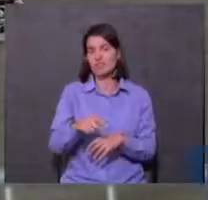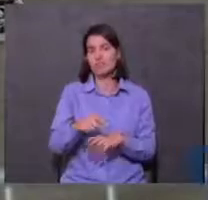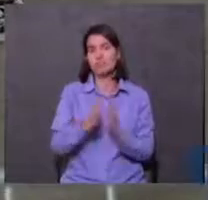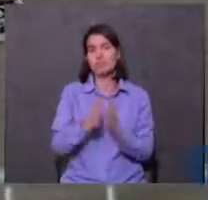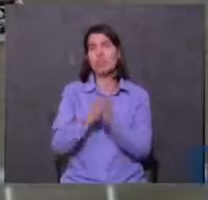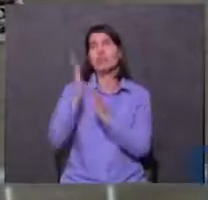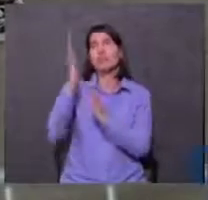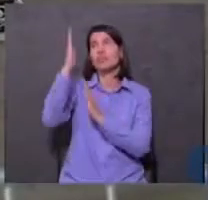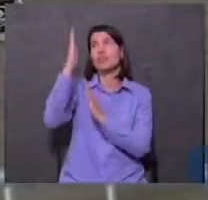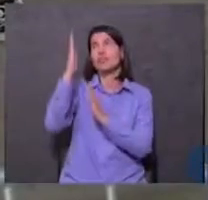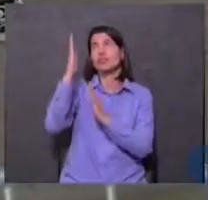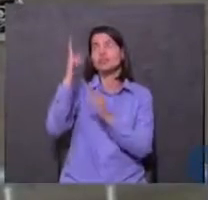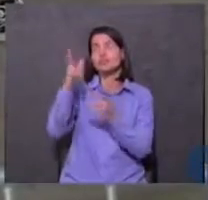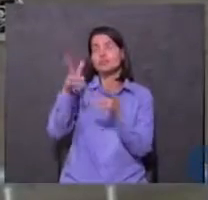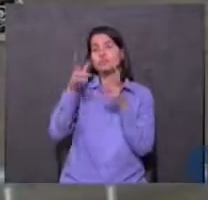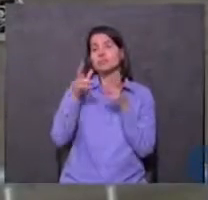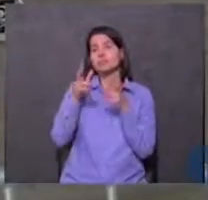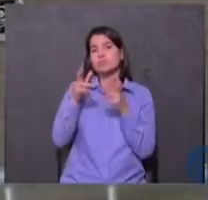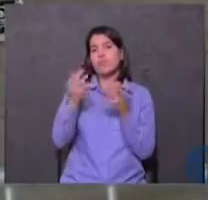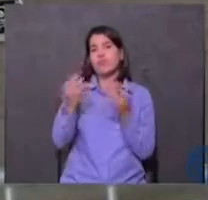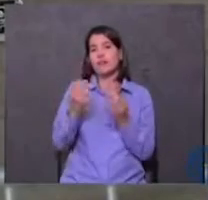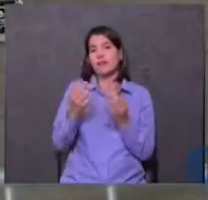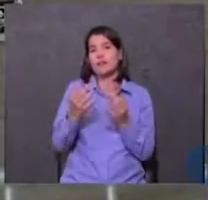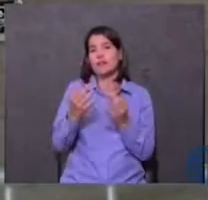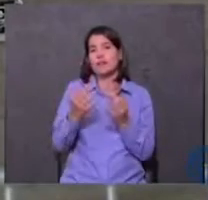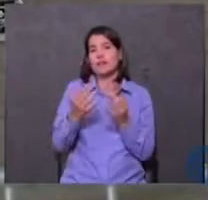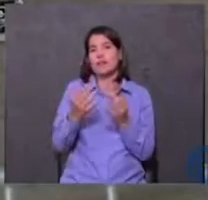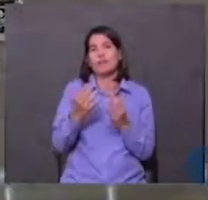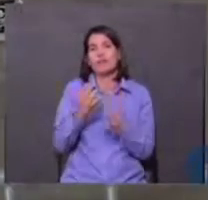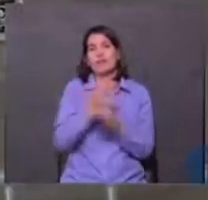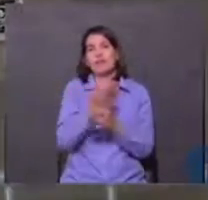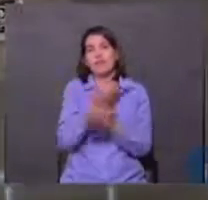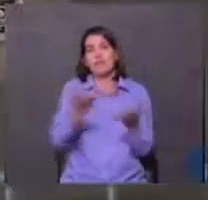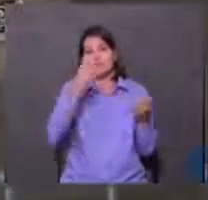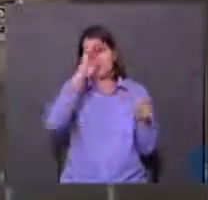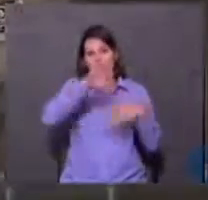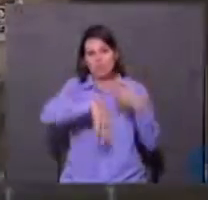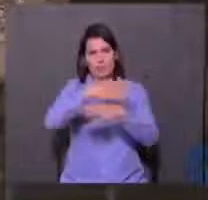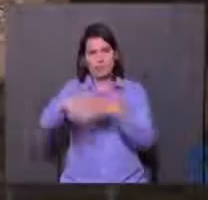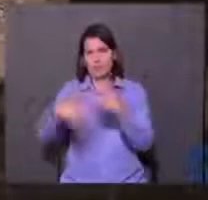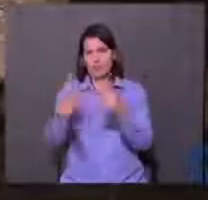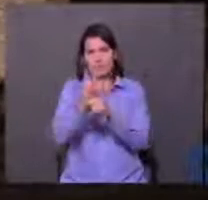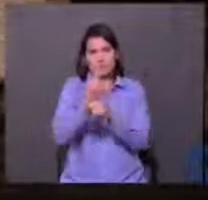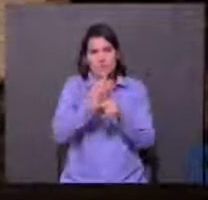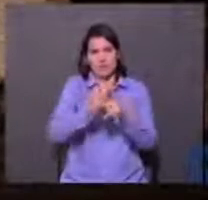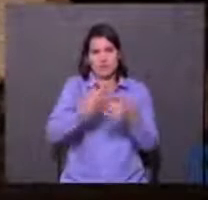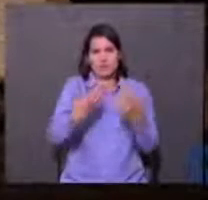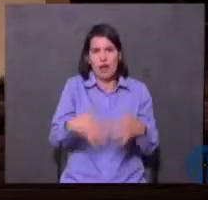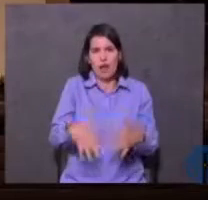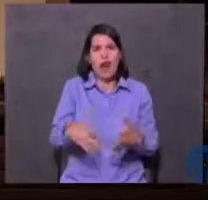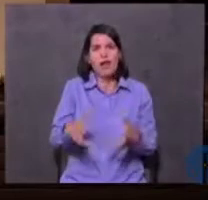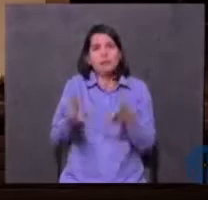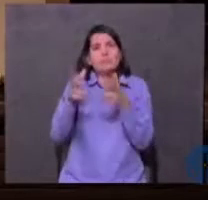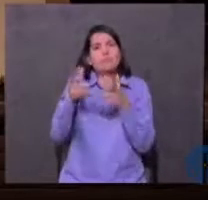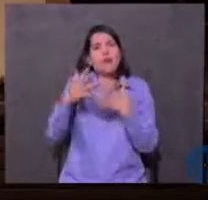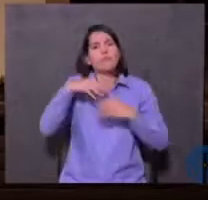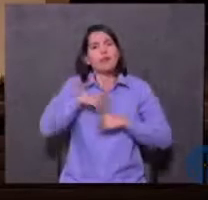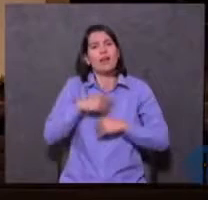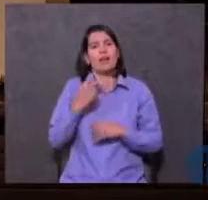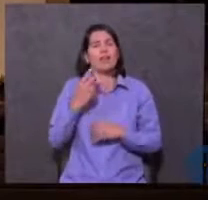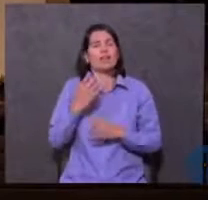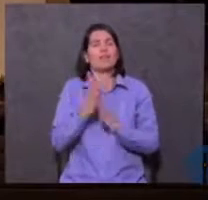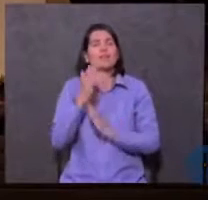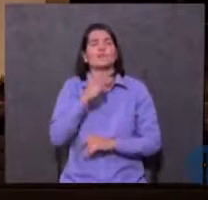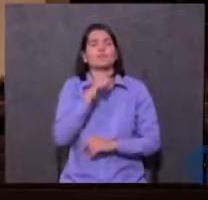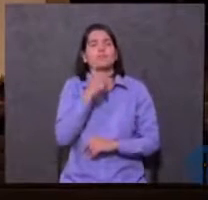Deus na agitação e nas festas descontroladas. Vamos encontrá-lo no meio da vida, porque